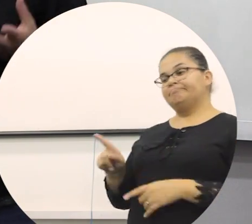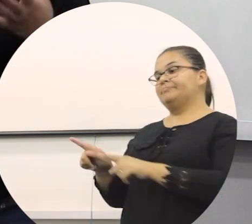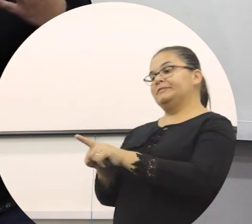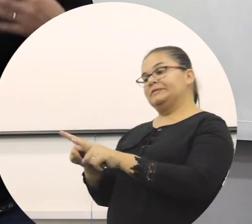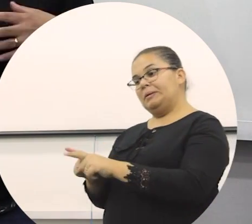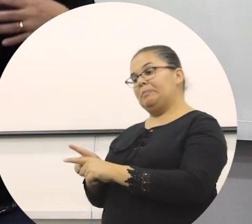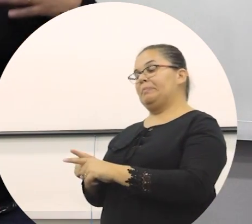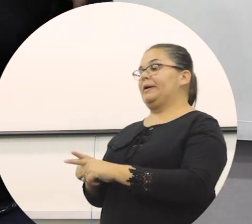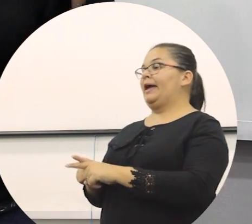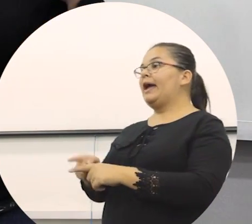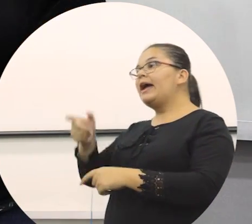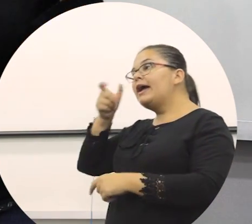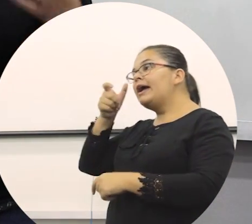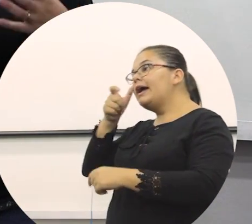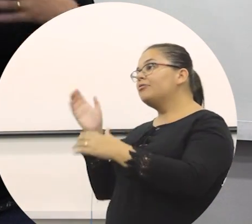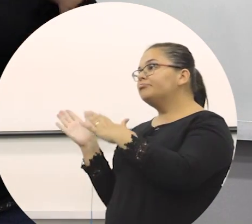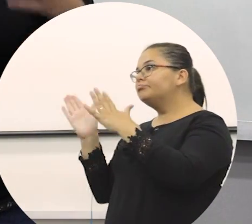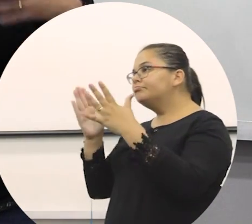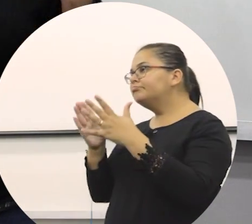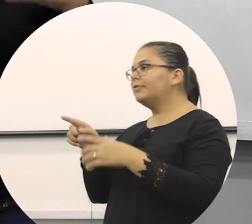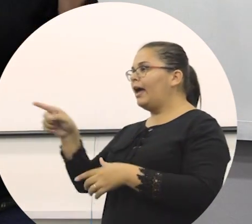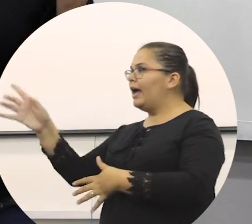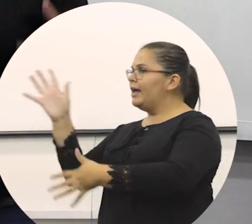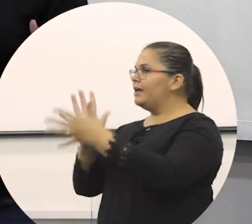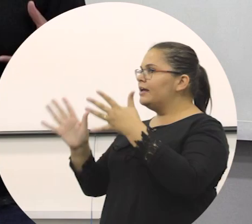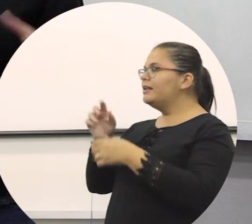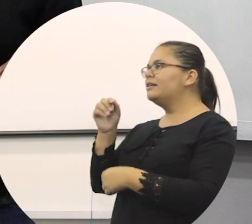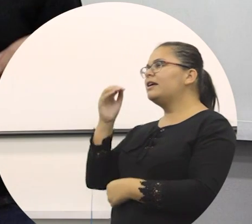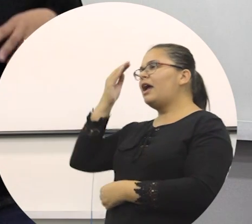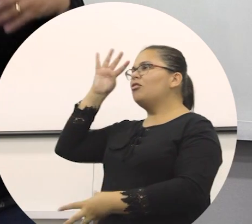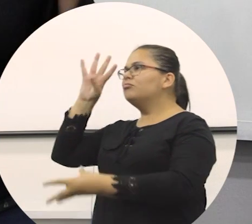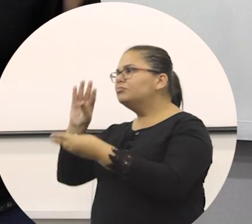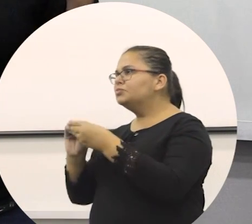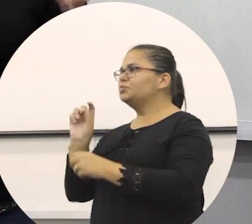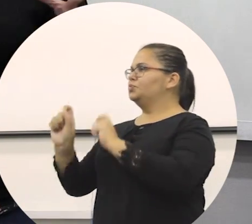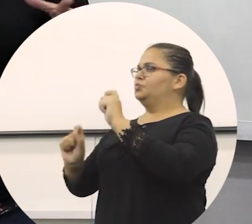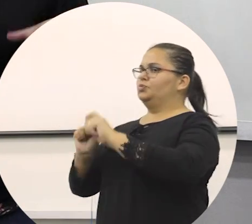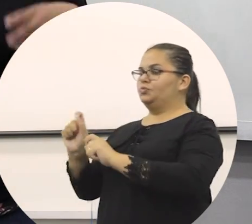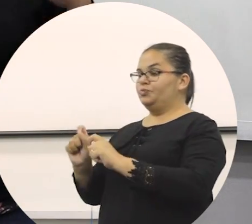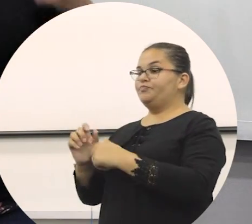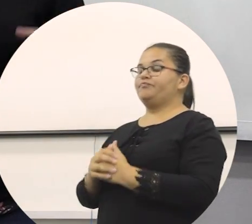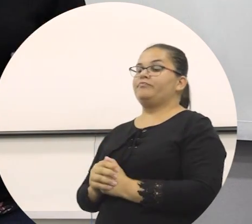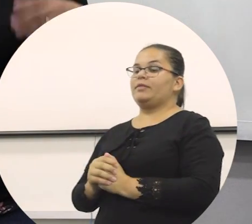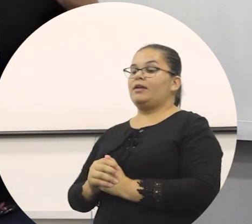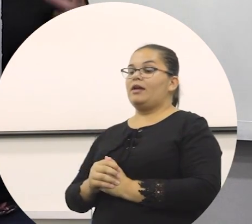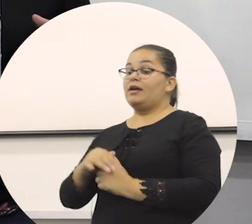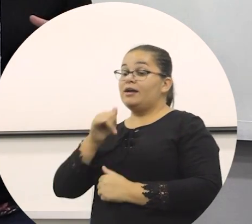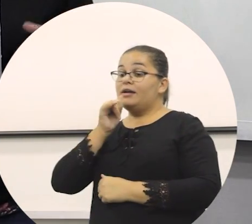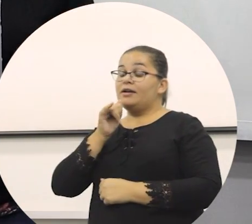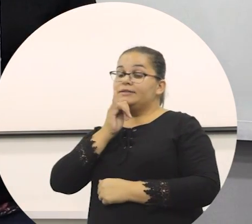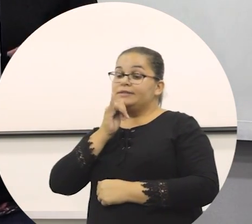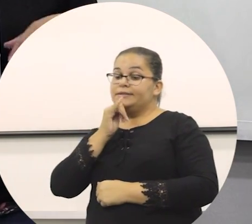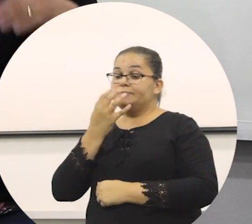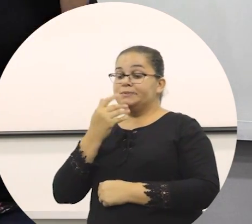sinais, né? Seria o que eu entendo do discurso em língua de sinais. Então, sai no nosso grupo, por exemplo, a criança